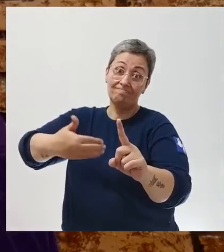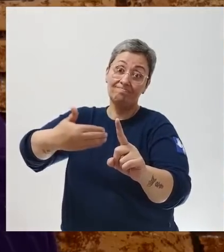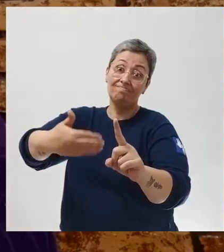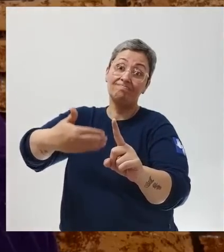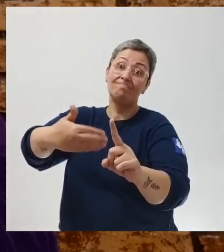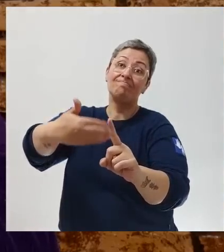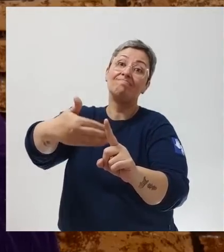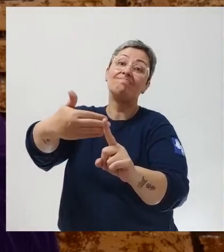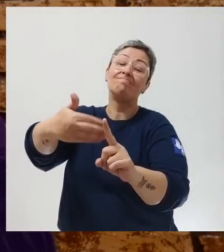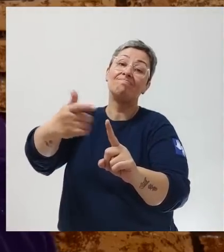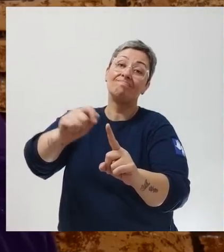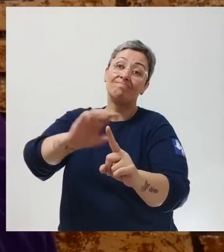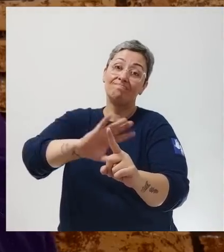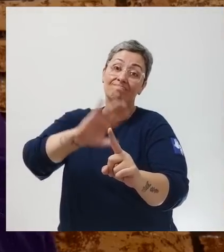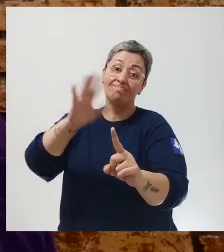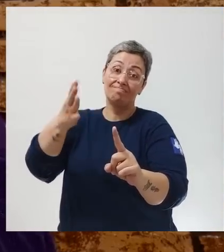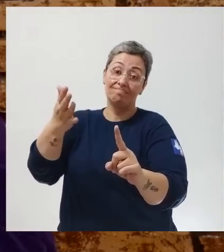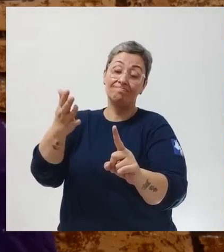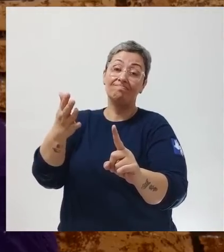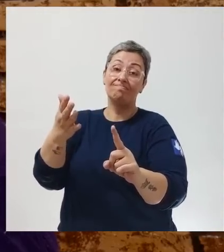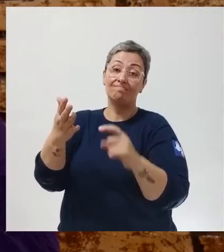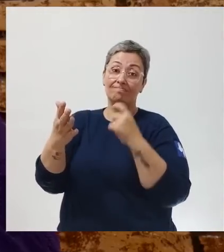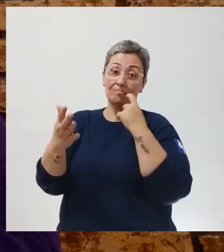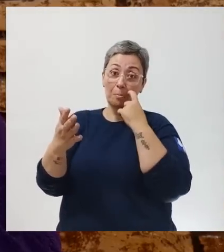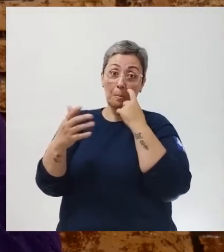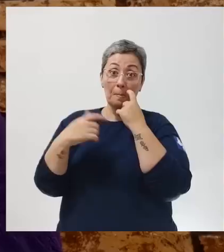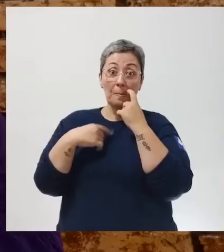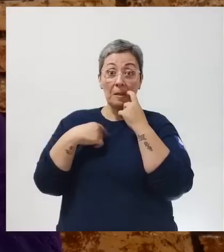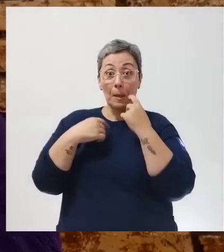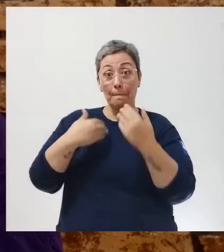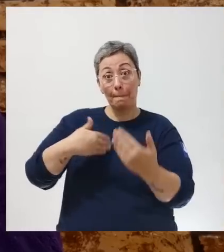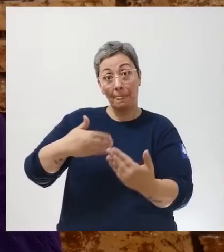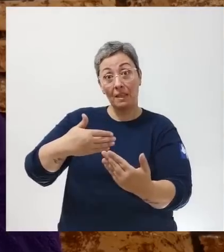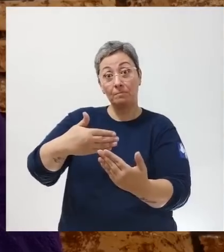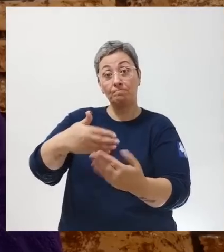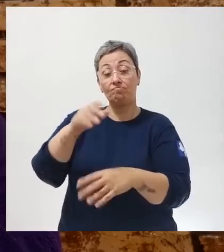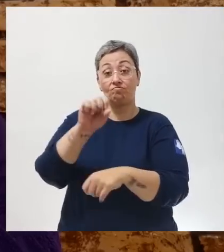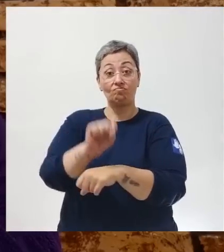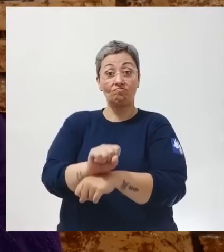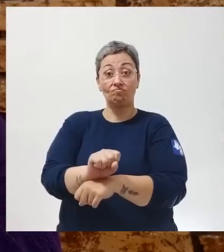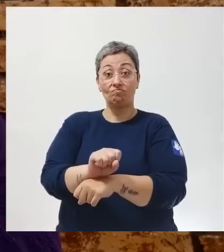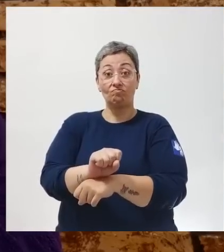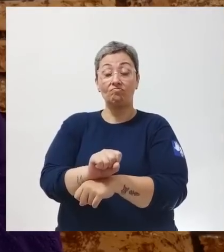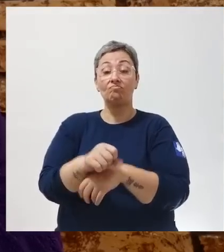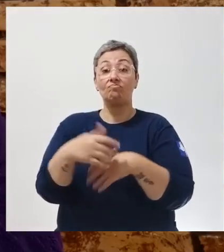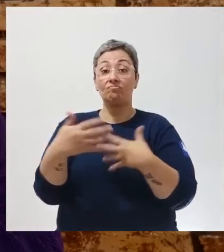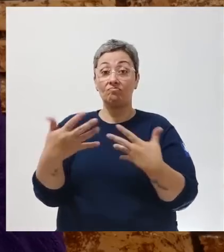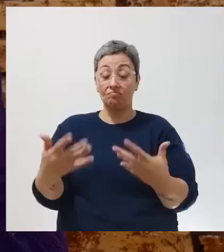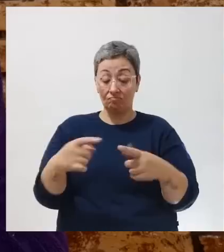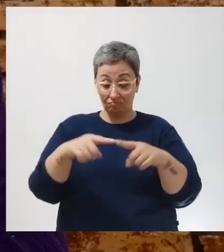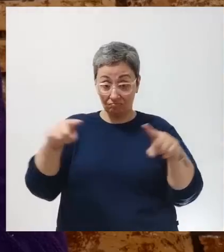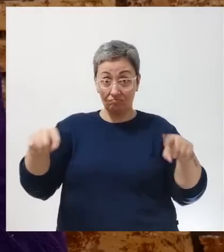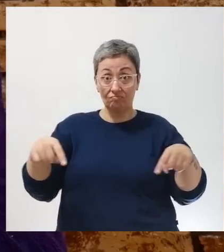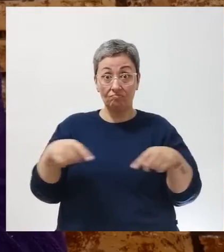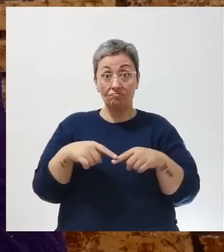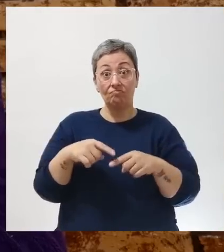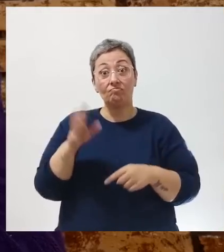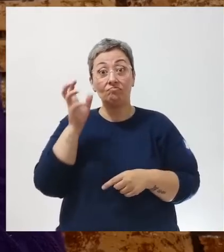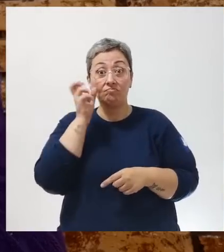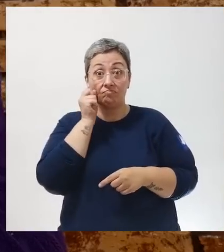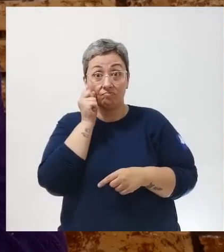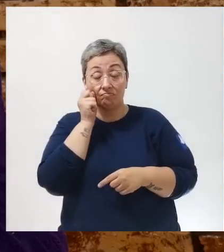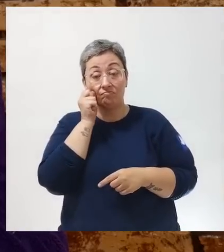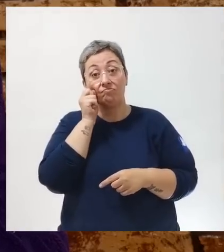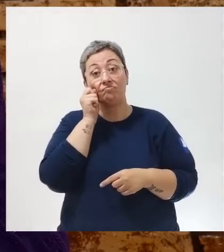o tempo passado lá fora, o tempo todo parado, na sala do